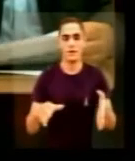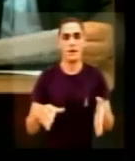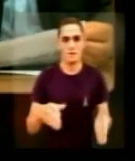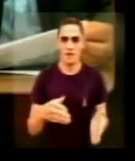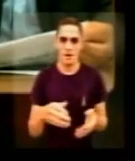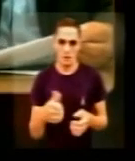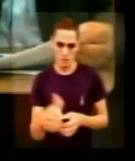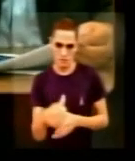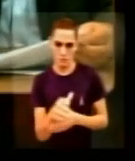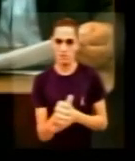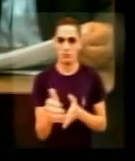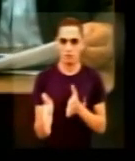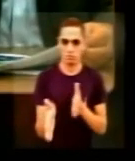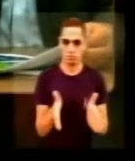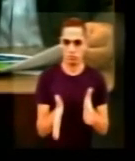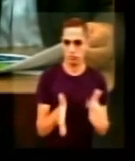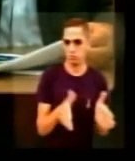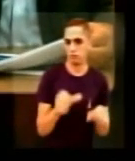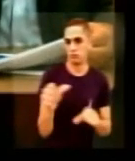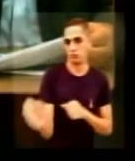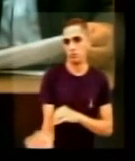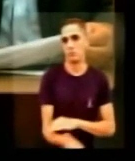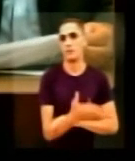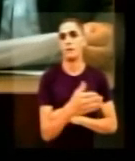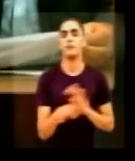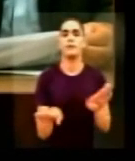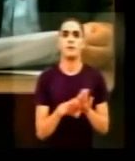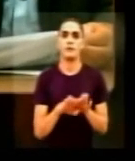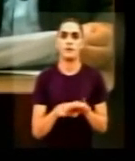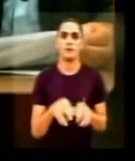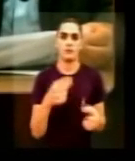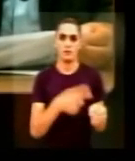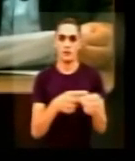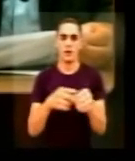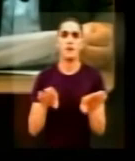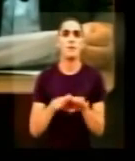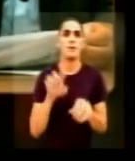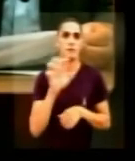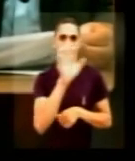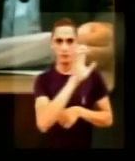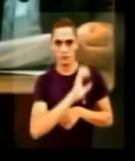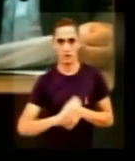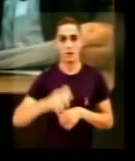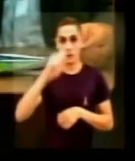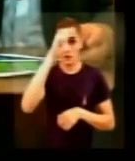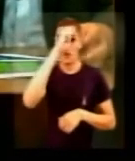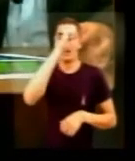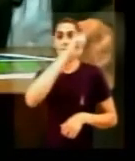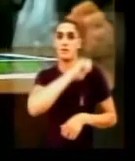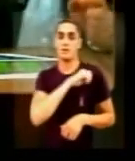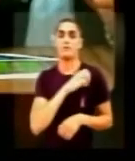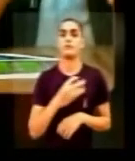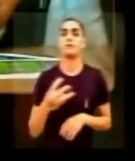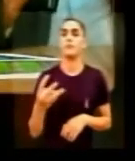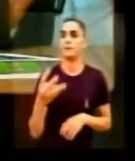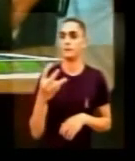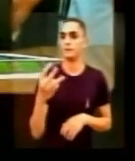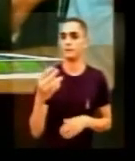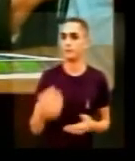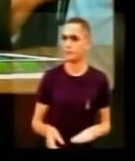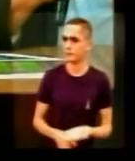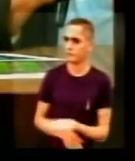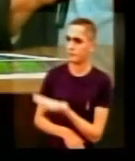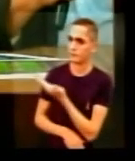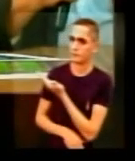fases das cidades e das regiões. São José do Rio Preto é o terceiro de baixo para